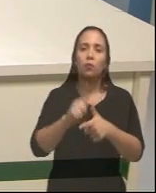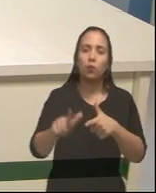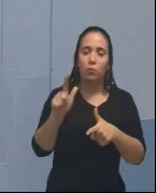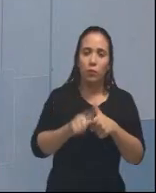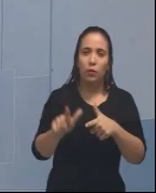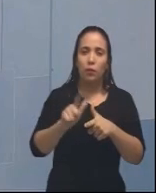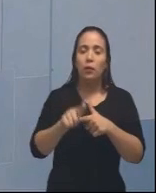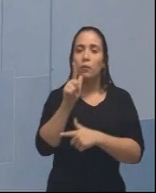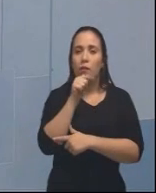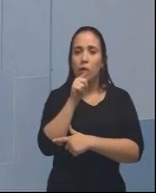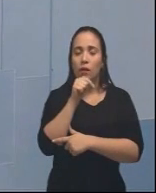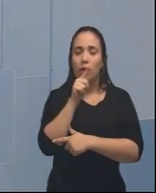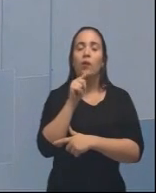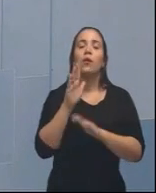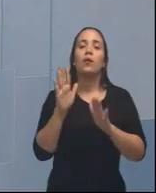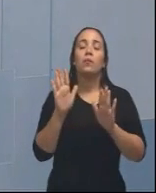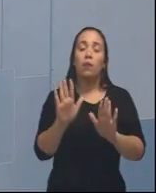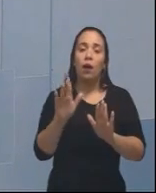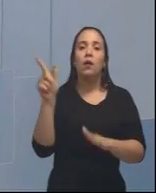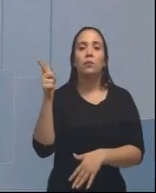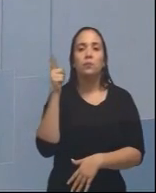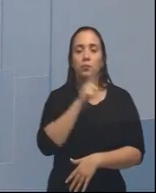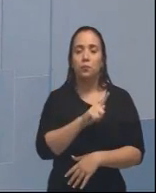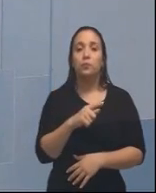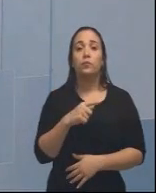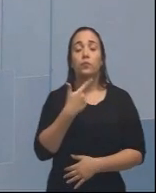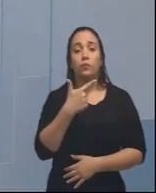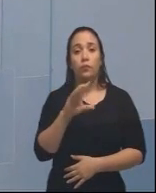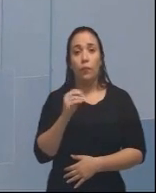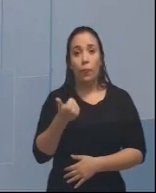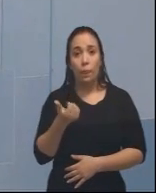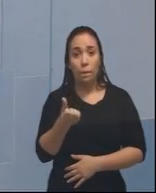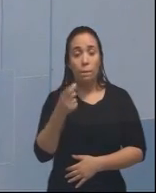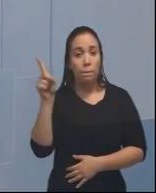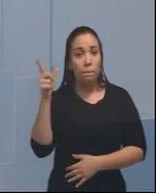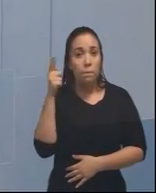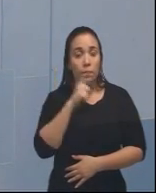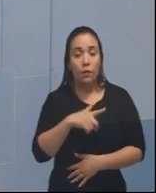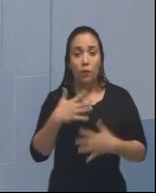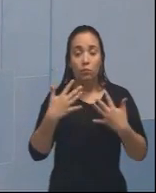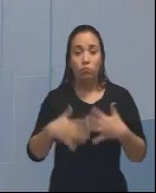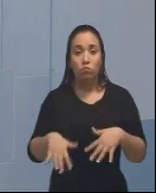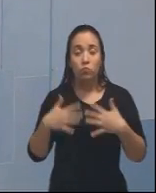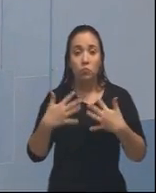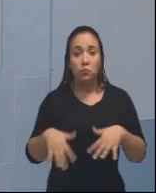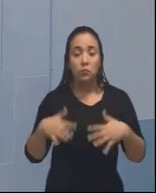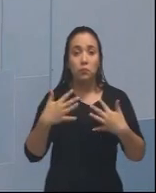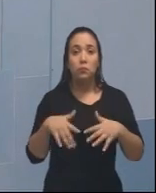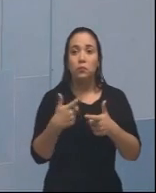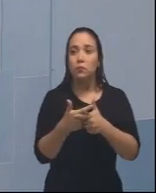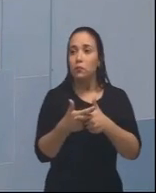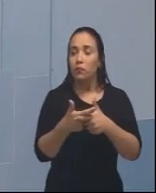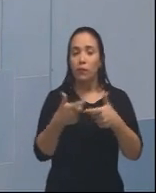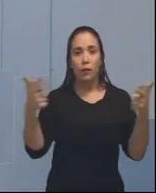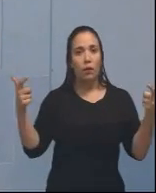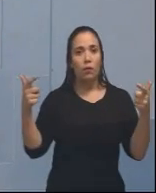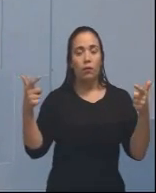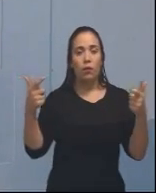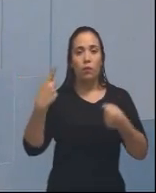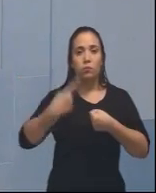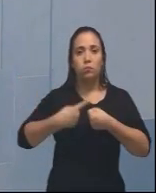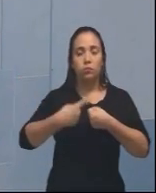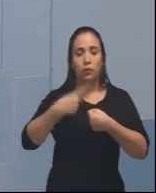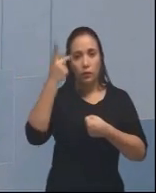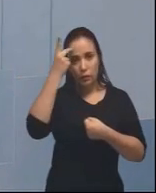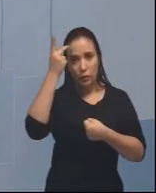hídrica. Em 2016 ele faz um feito enorme. Consegue eleger a grande maioria das grandes cidades